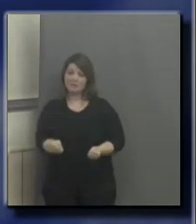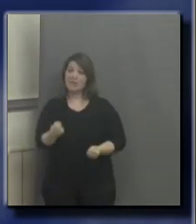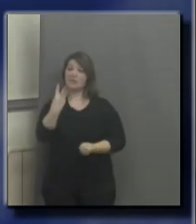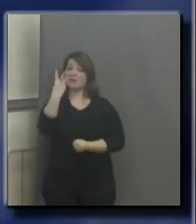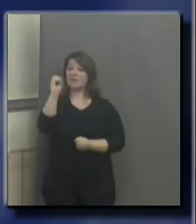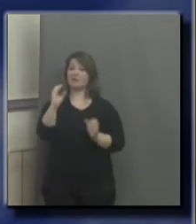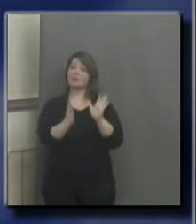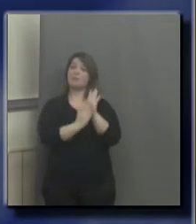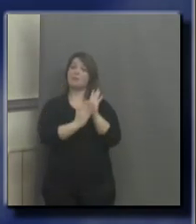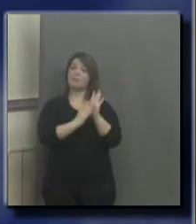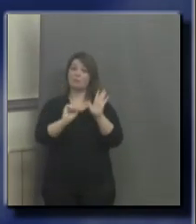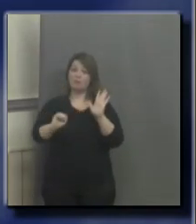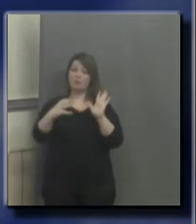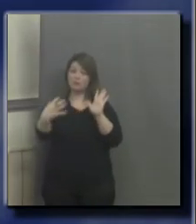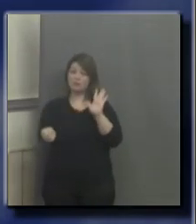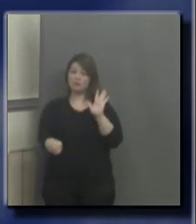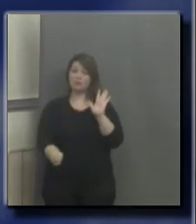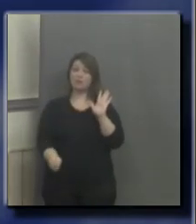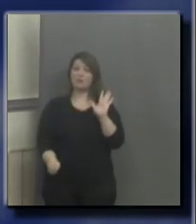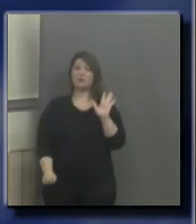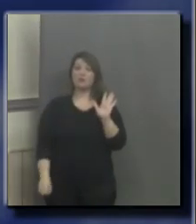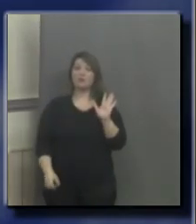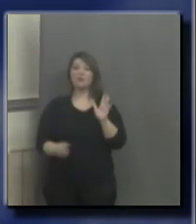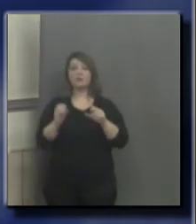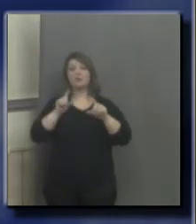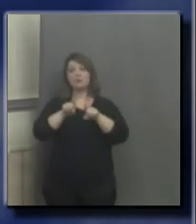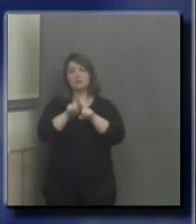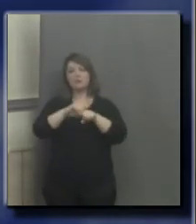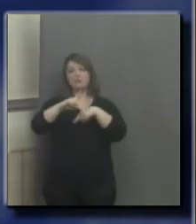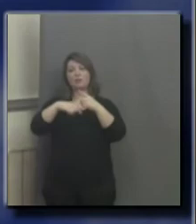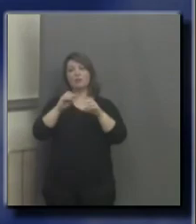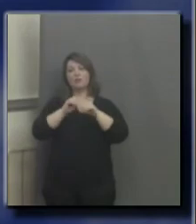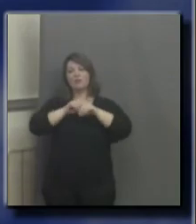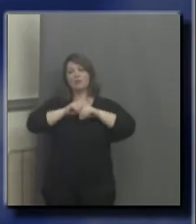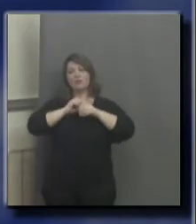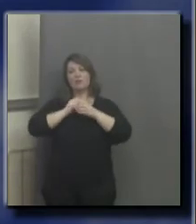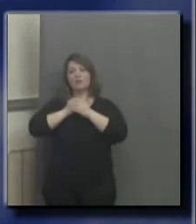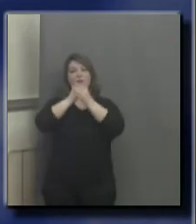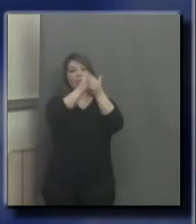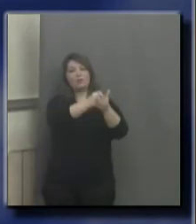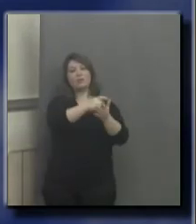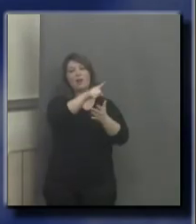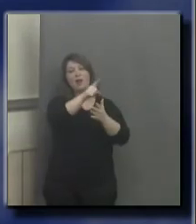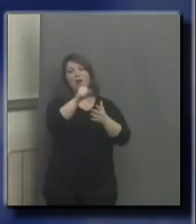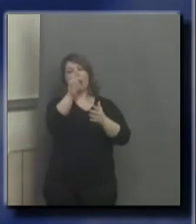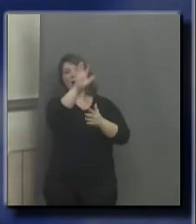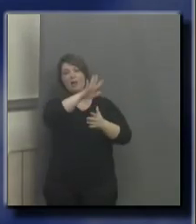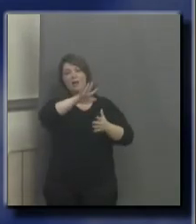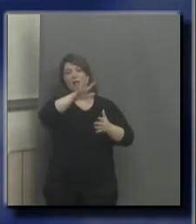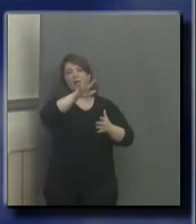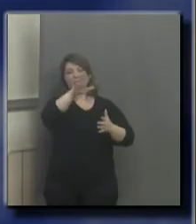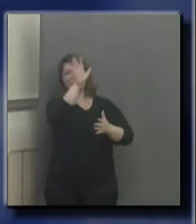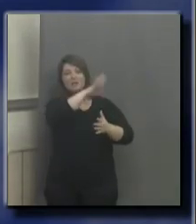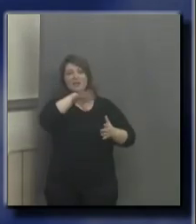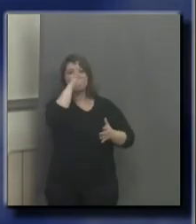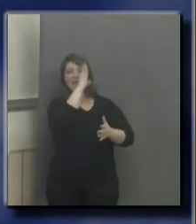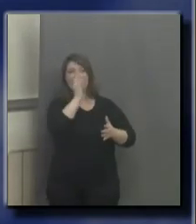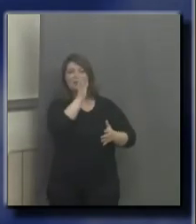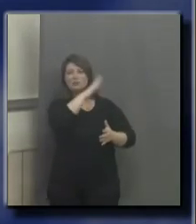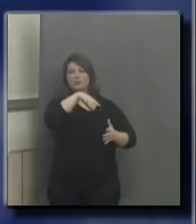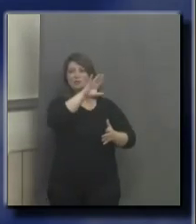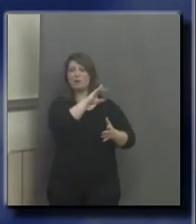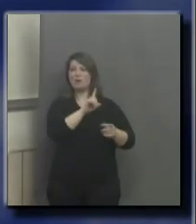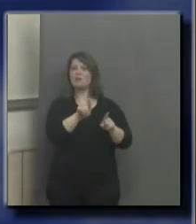30 propostas, que serão enviadas para o evento nacional. E cada evento regional também